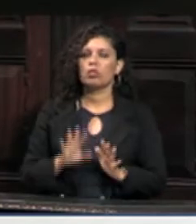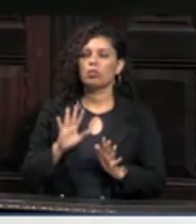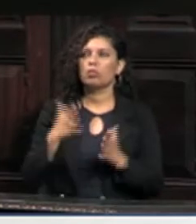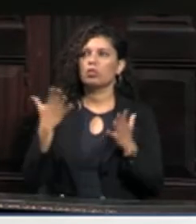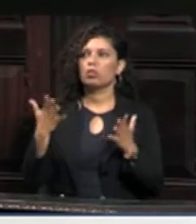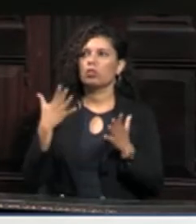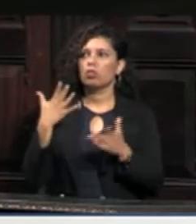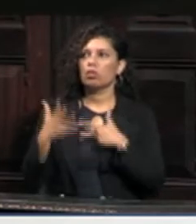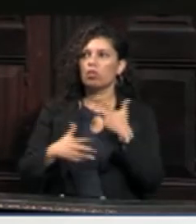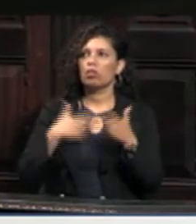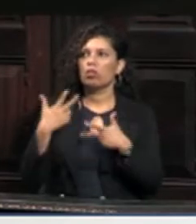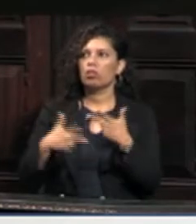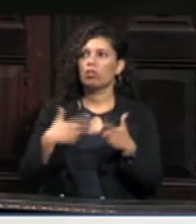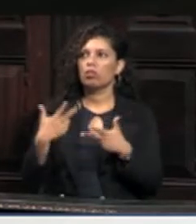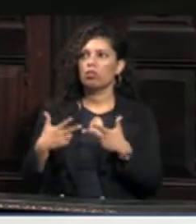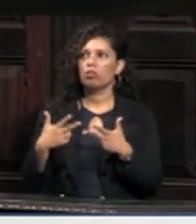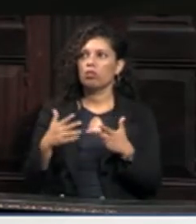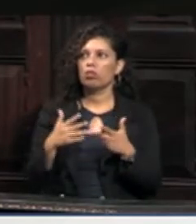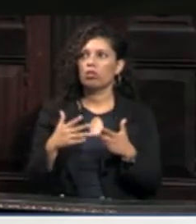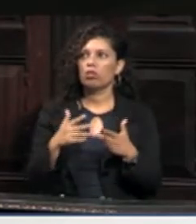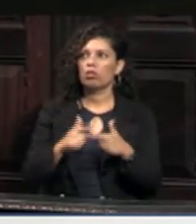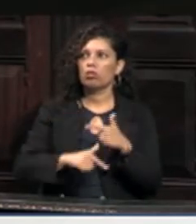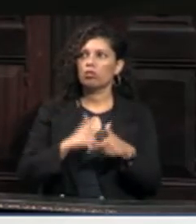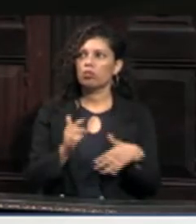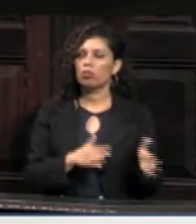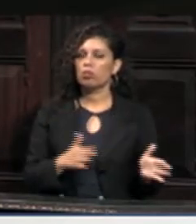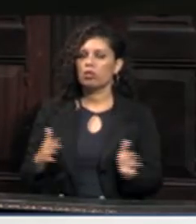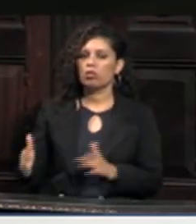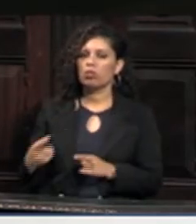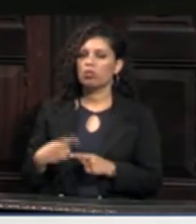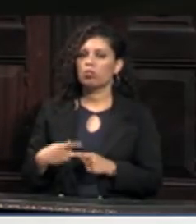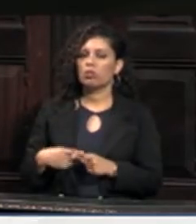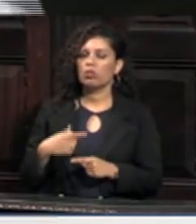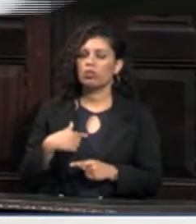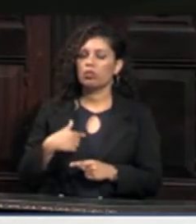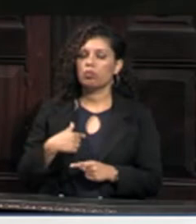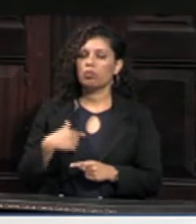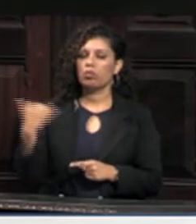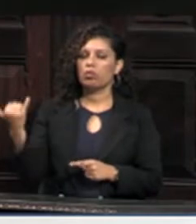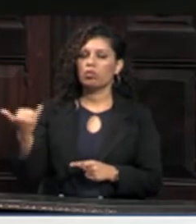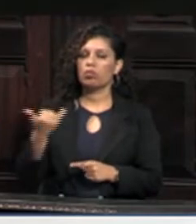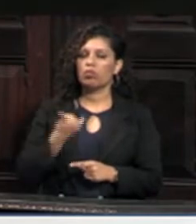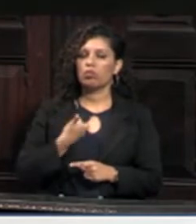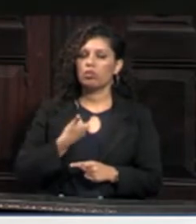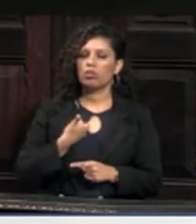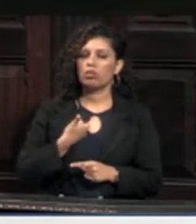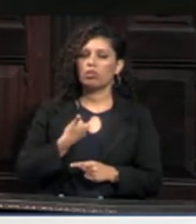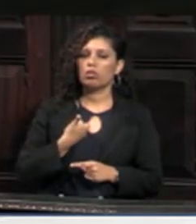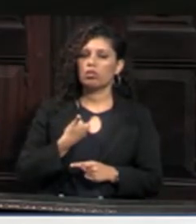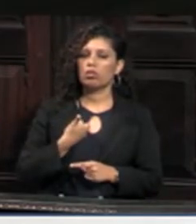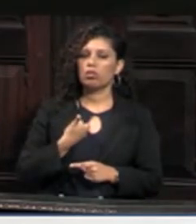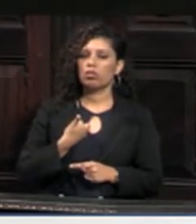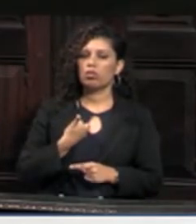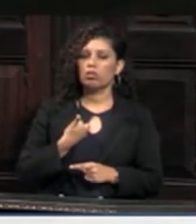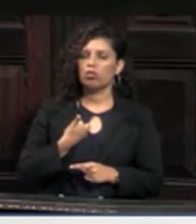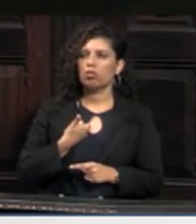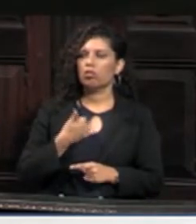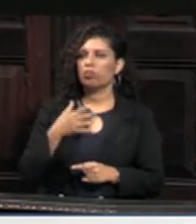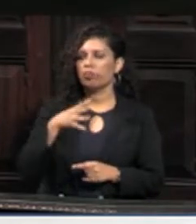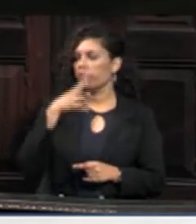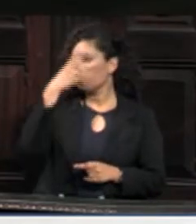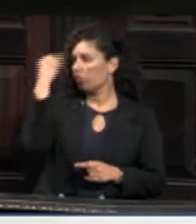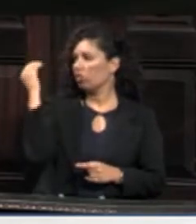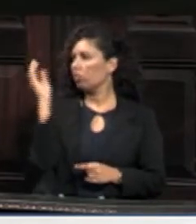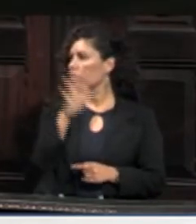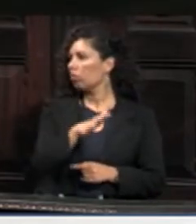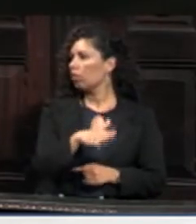queria que chamasse os trabalhos à ordem, porque eu dei uma informação aqui e que está... deixa eu acabar então.